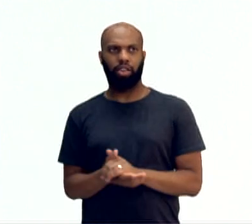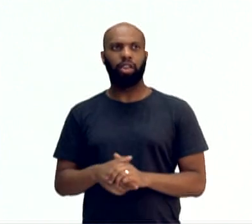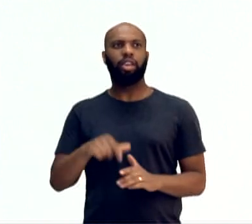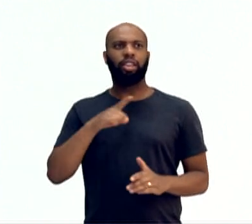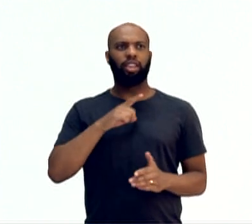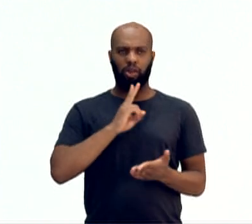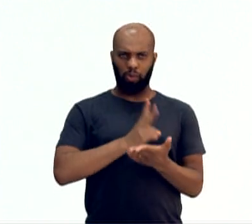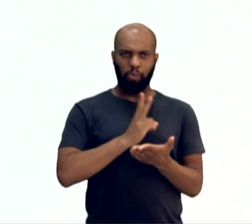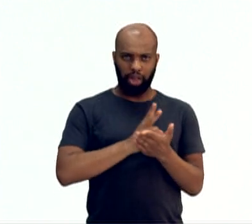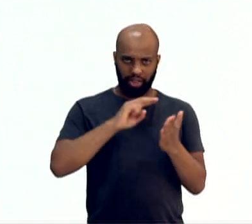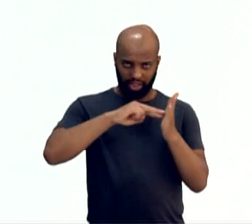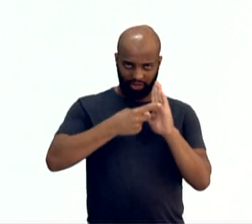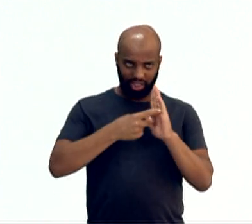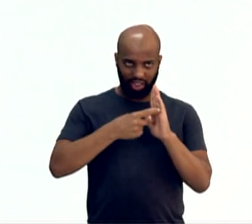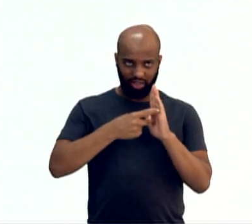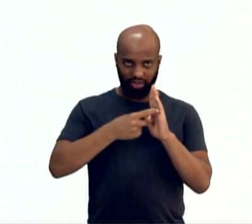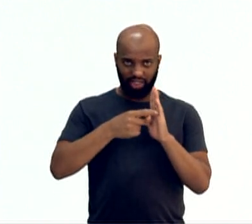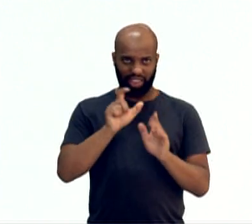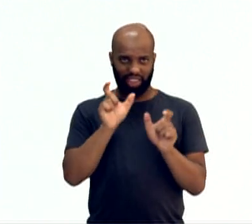mesmos significados?